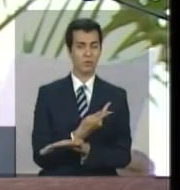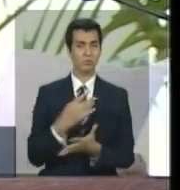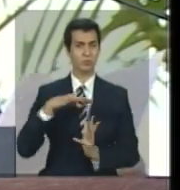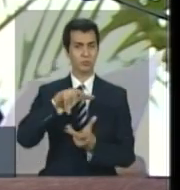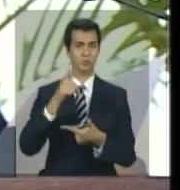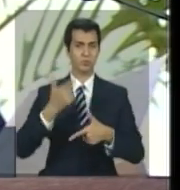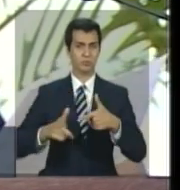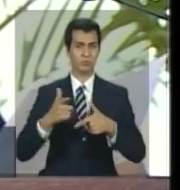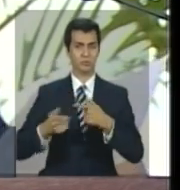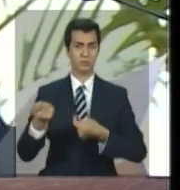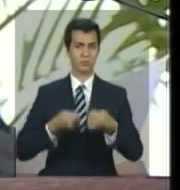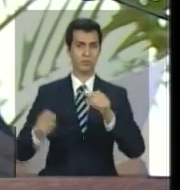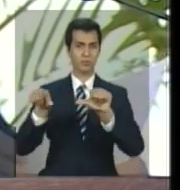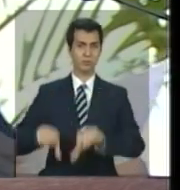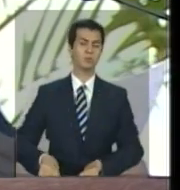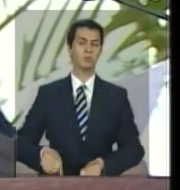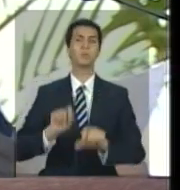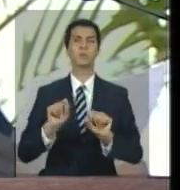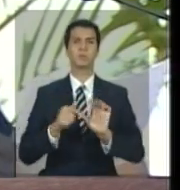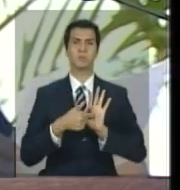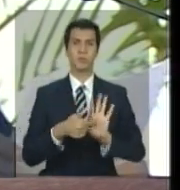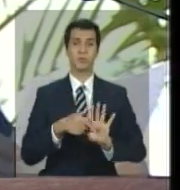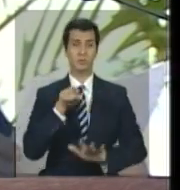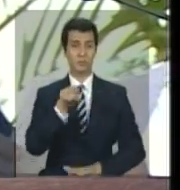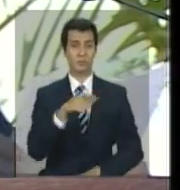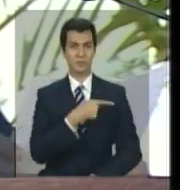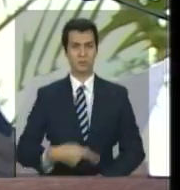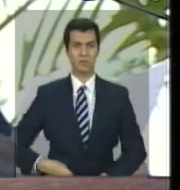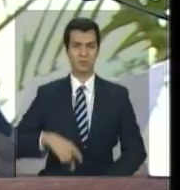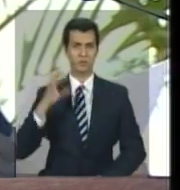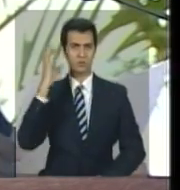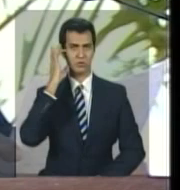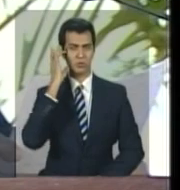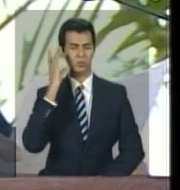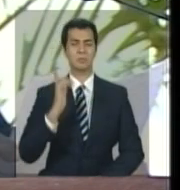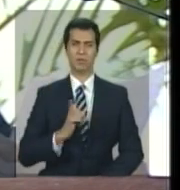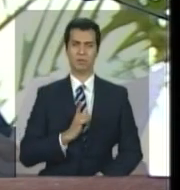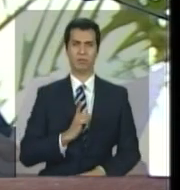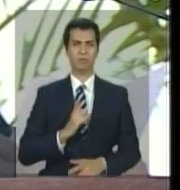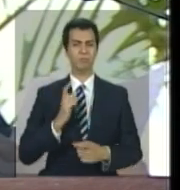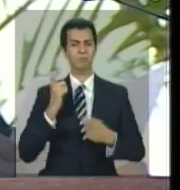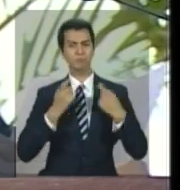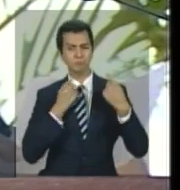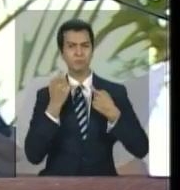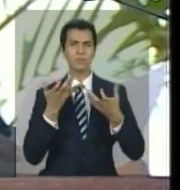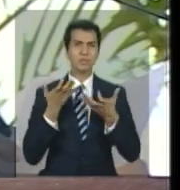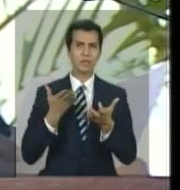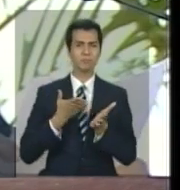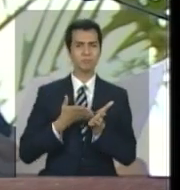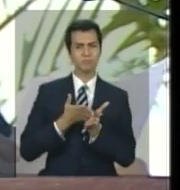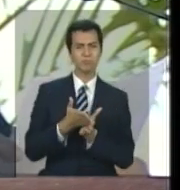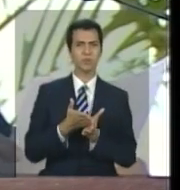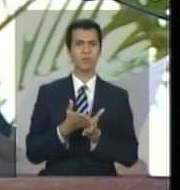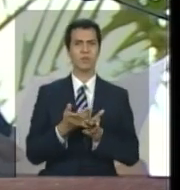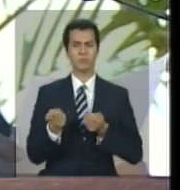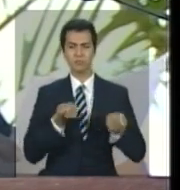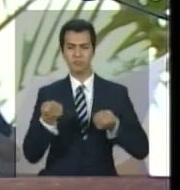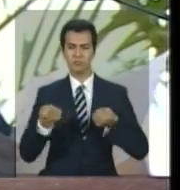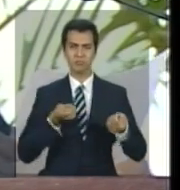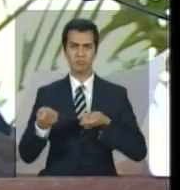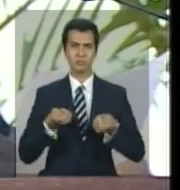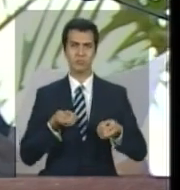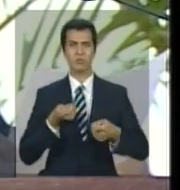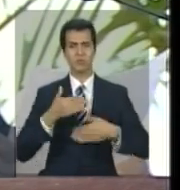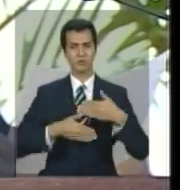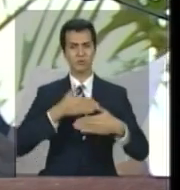econômicas, ratifica sua preocupação em conduzir de maneira equilibrada o crescimento